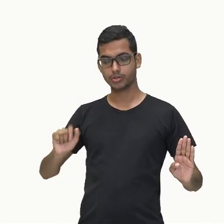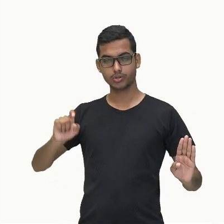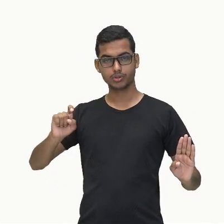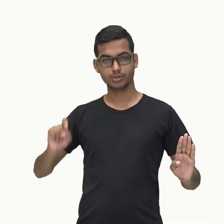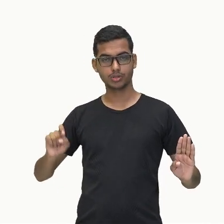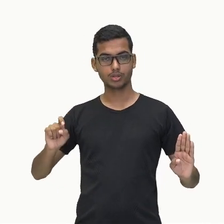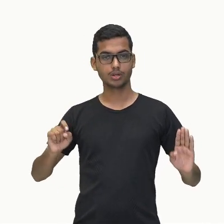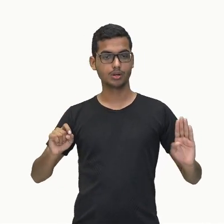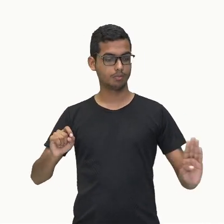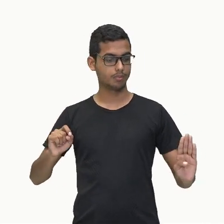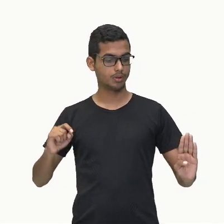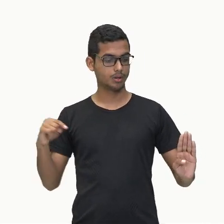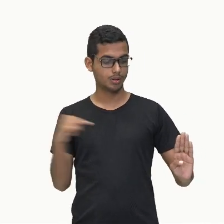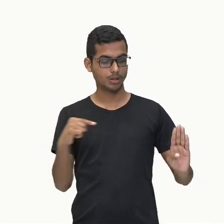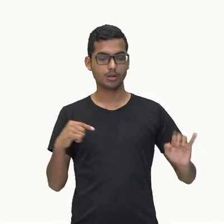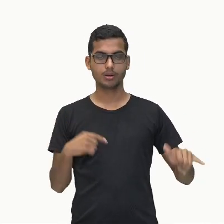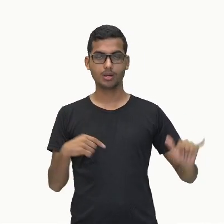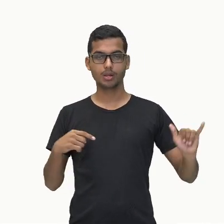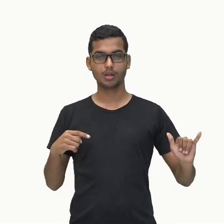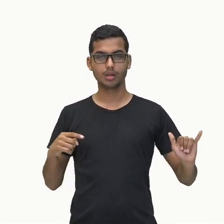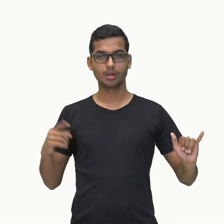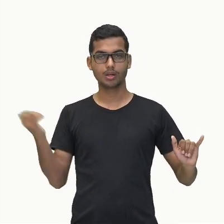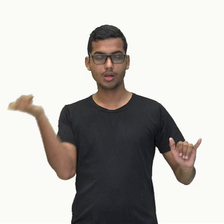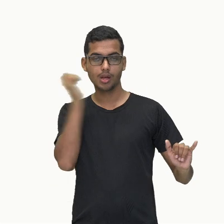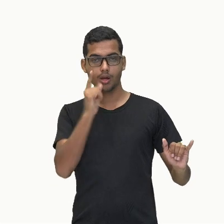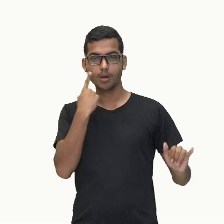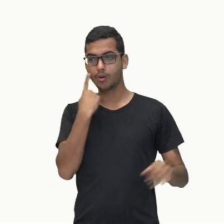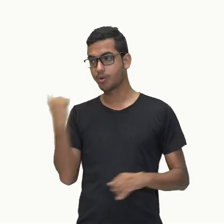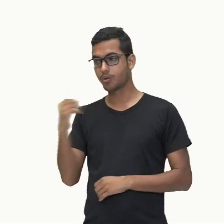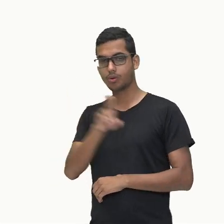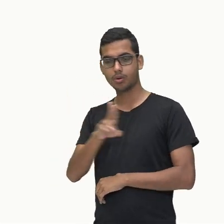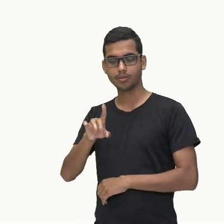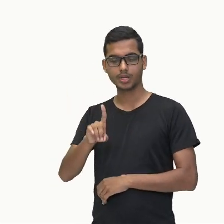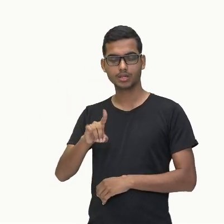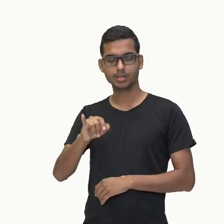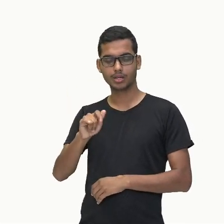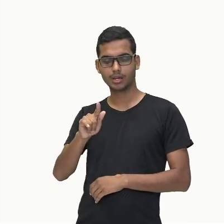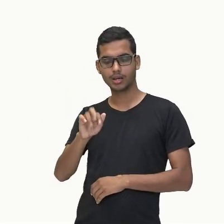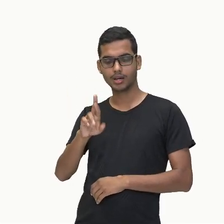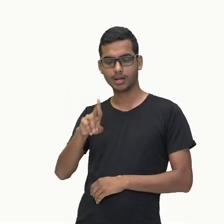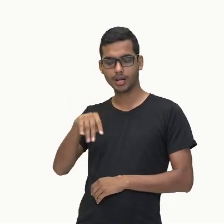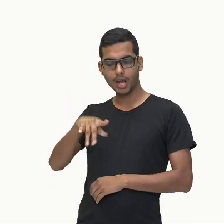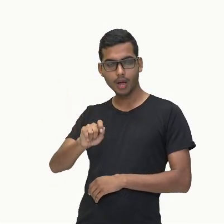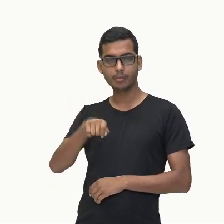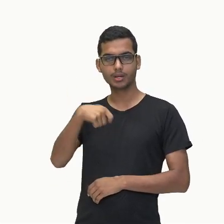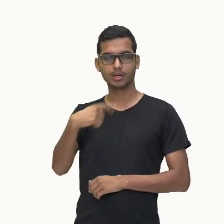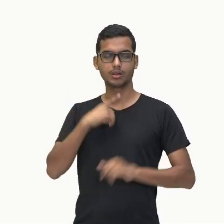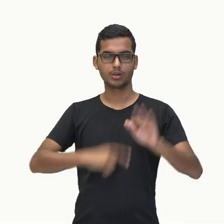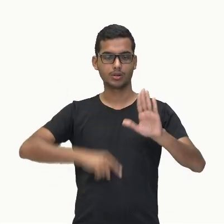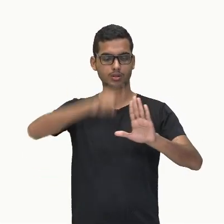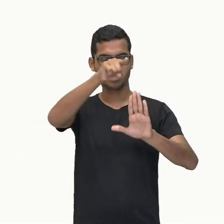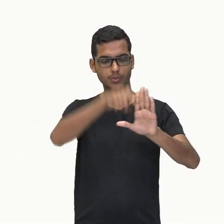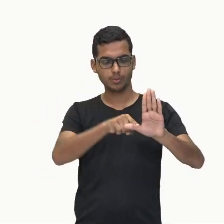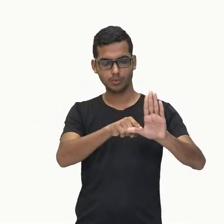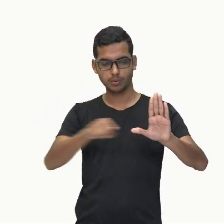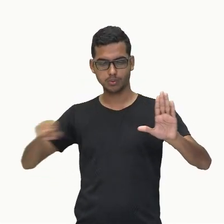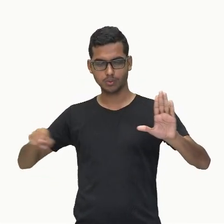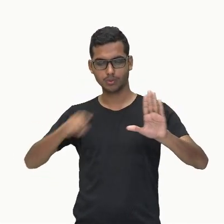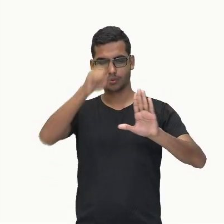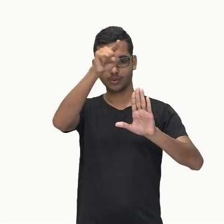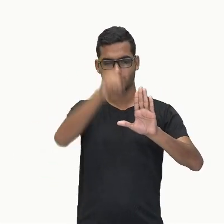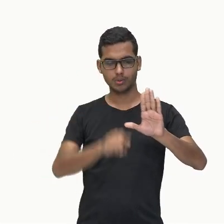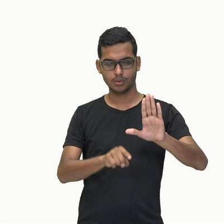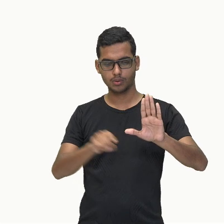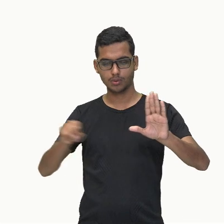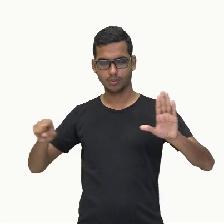esse diagrama aqui, que a gente chama de diagrama de Venn, a gente pode associar da maneira que a gente fez